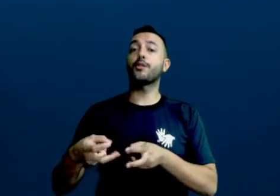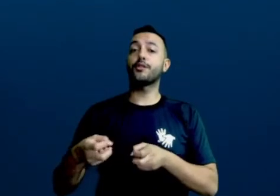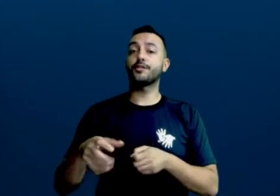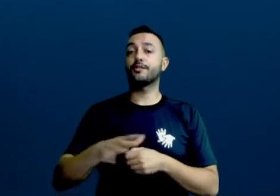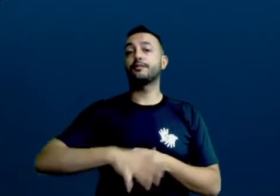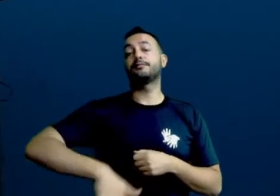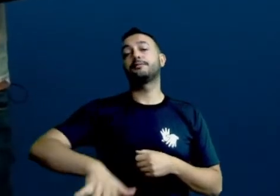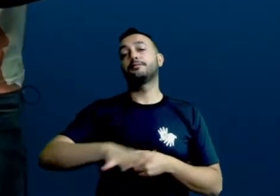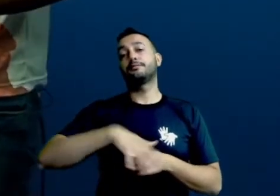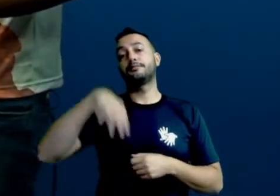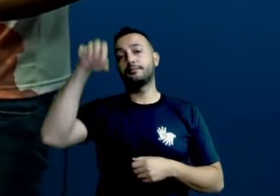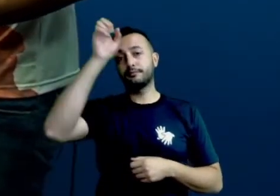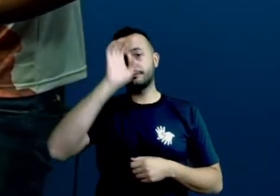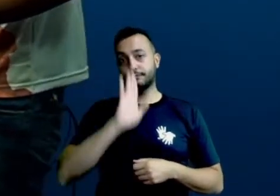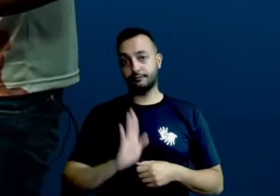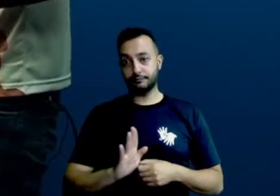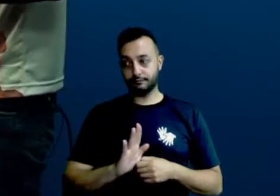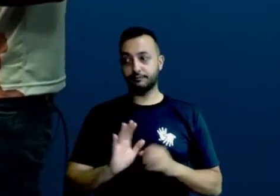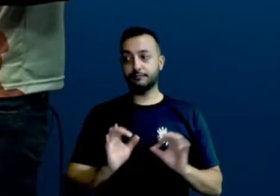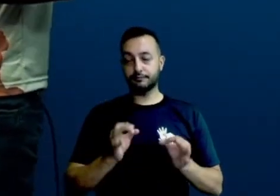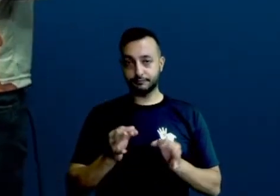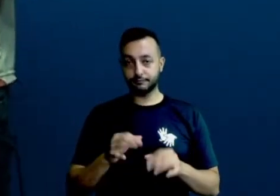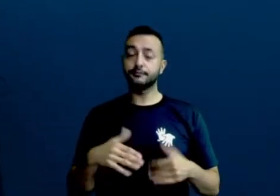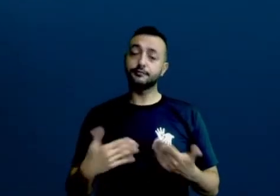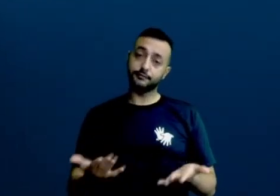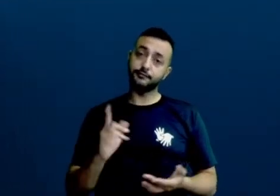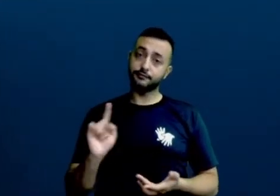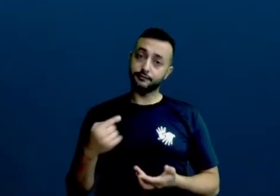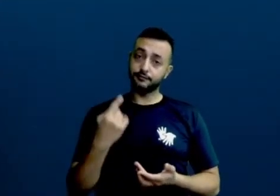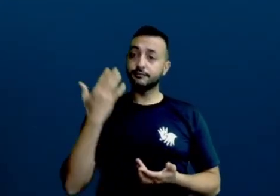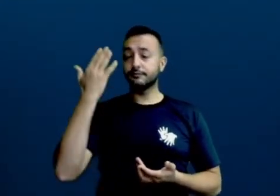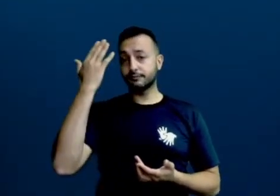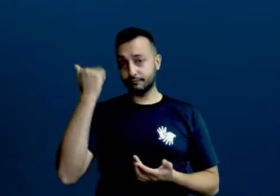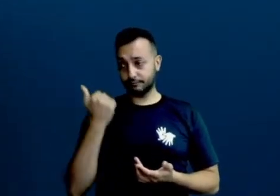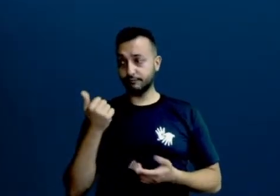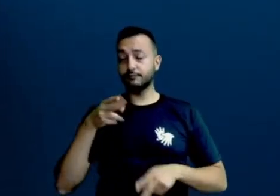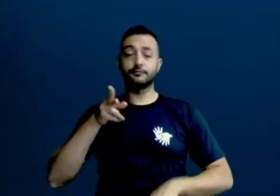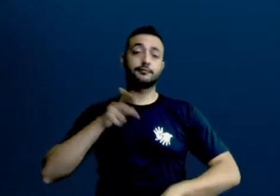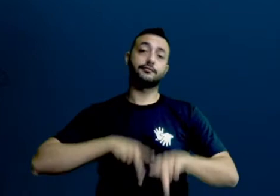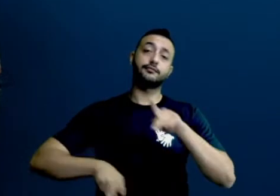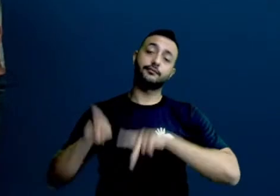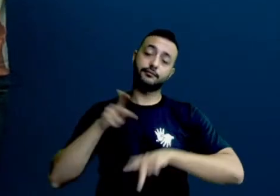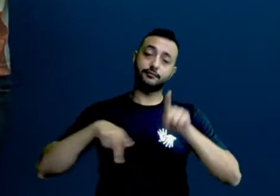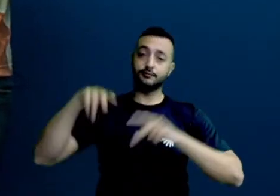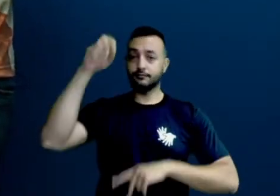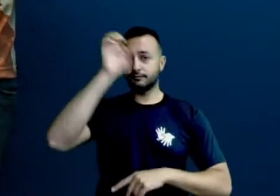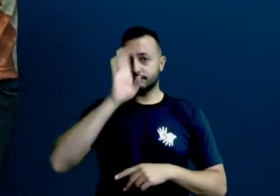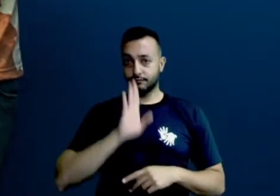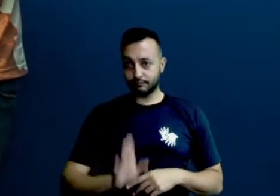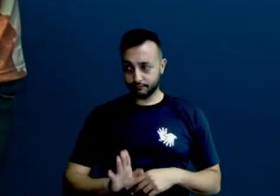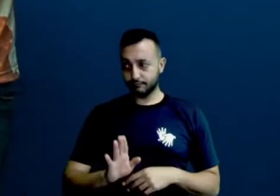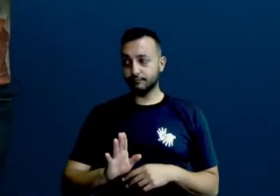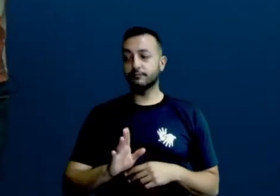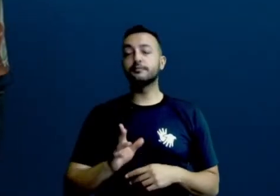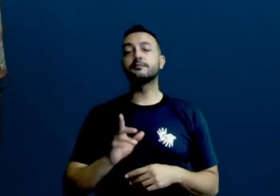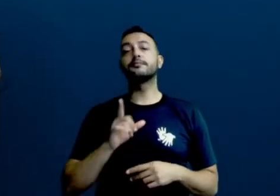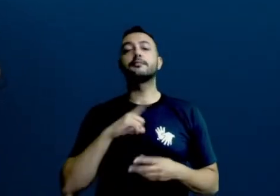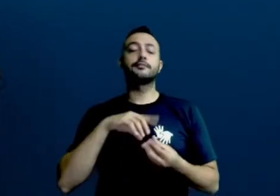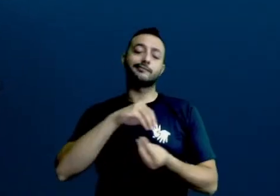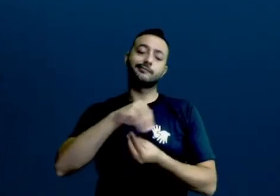e do território brasileiro né como nós sabemos o nosso povo o povo brasileiro é um povo